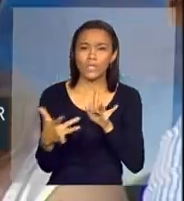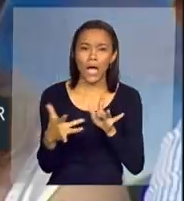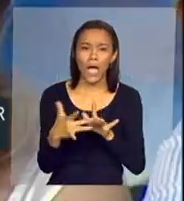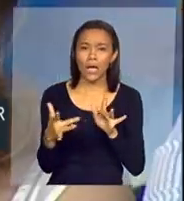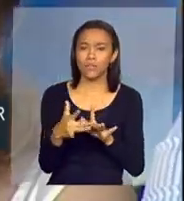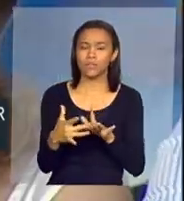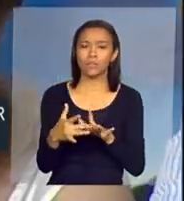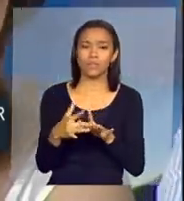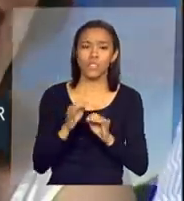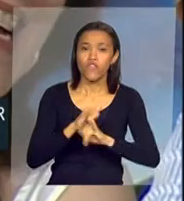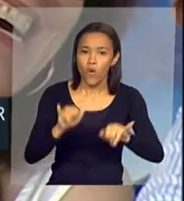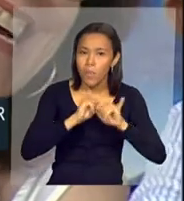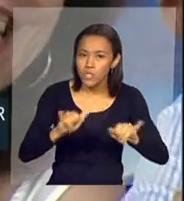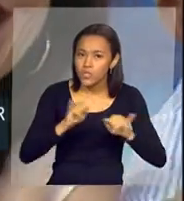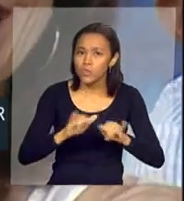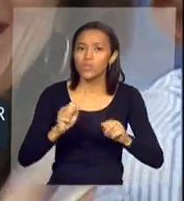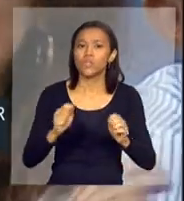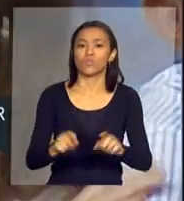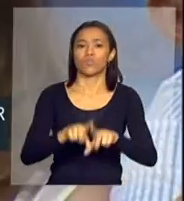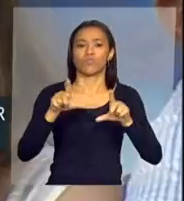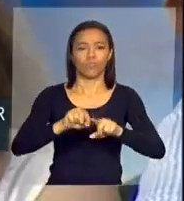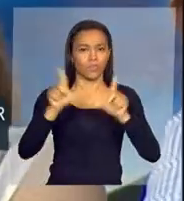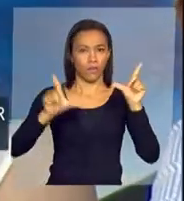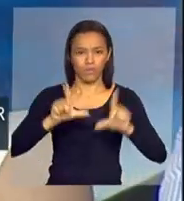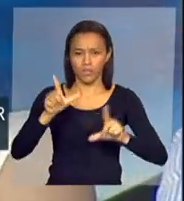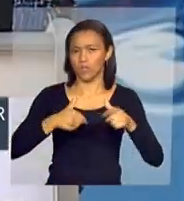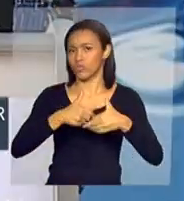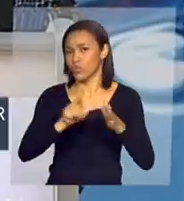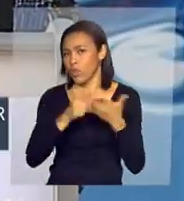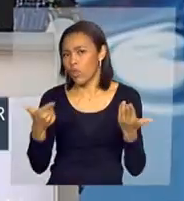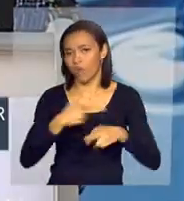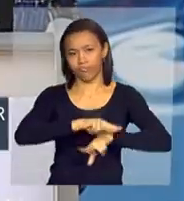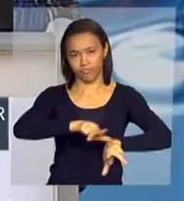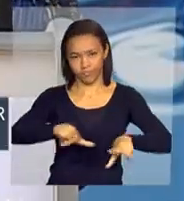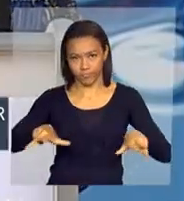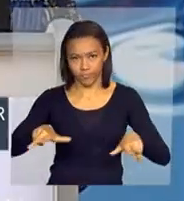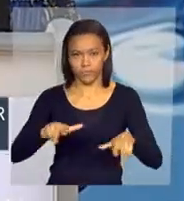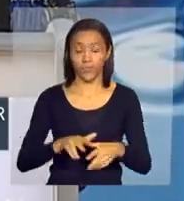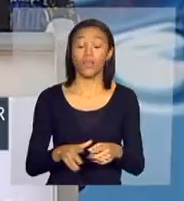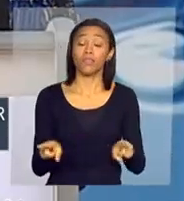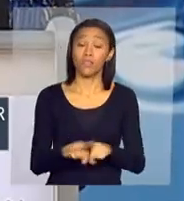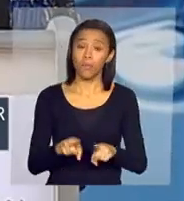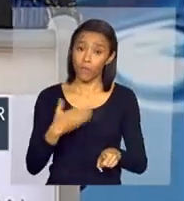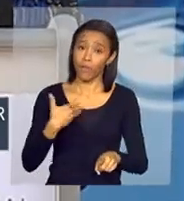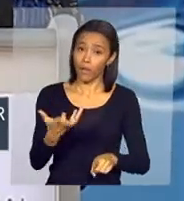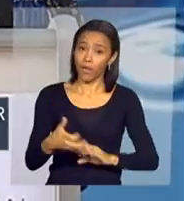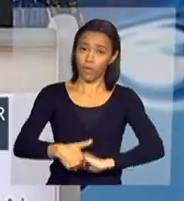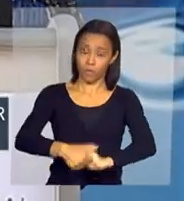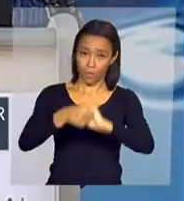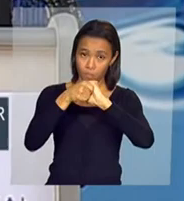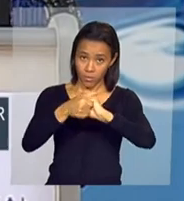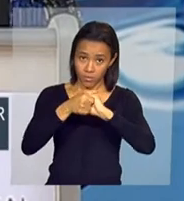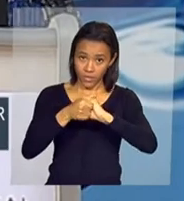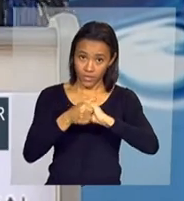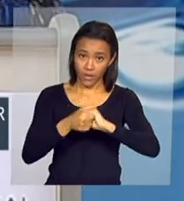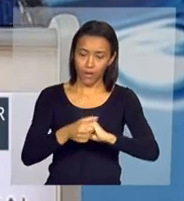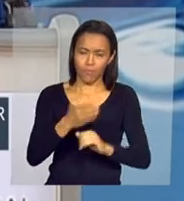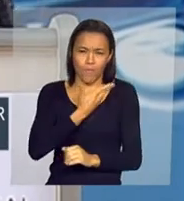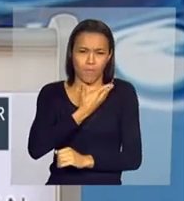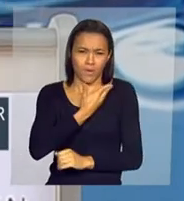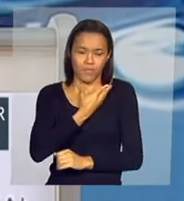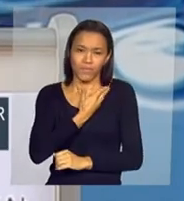com a imprensa. Eu queria também cumprimentar aqui um grande companheiro